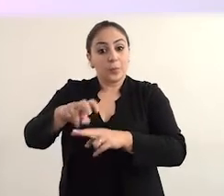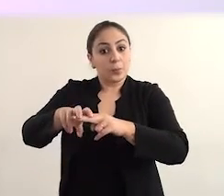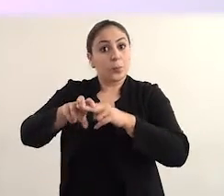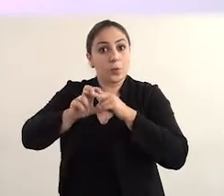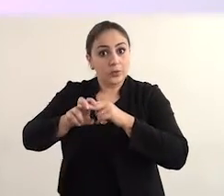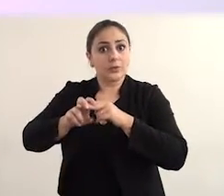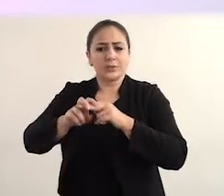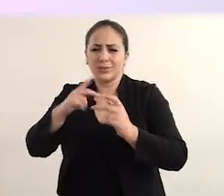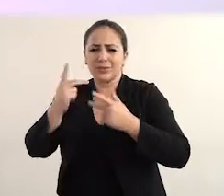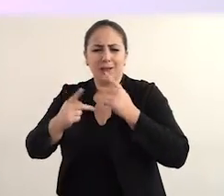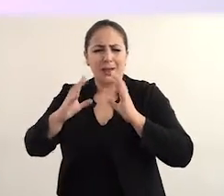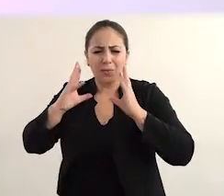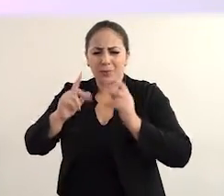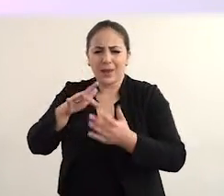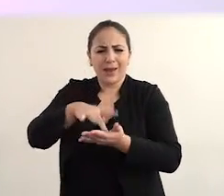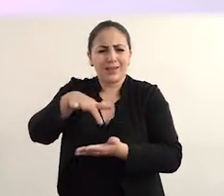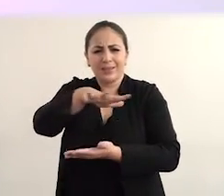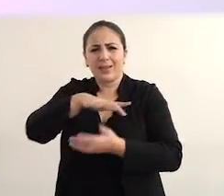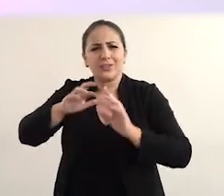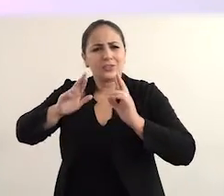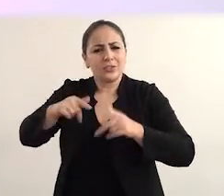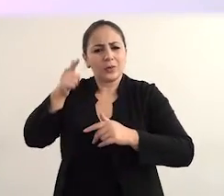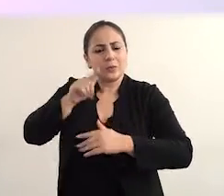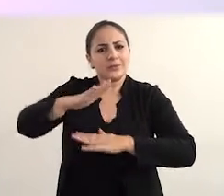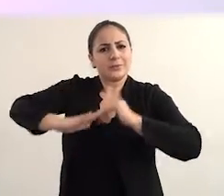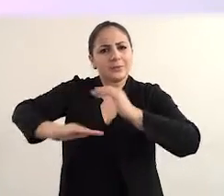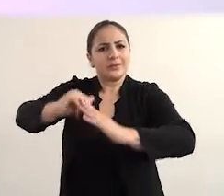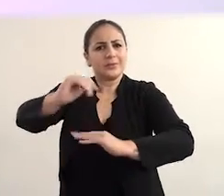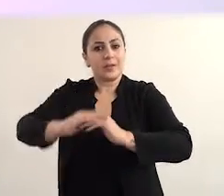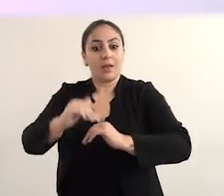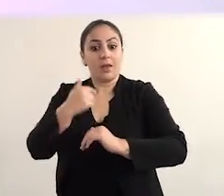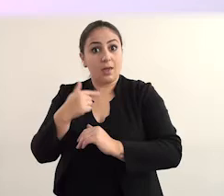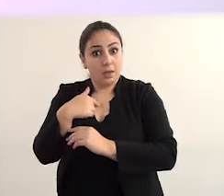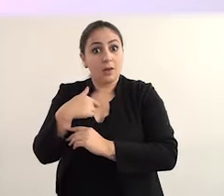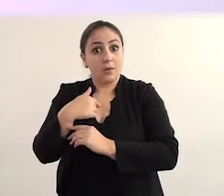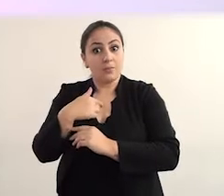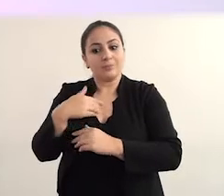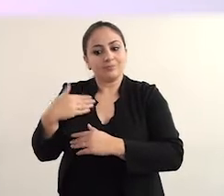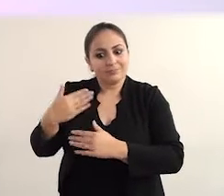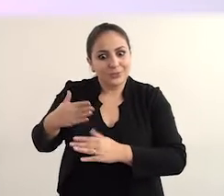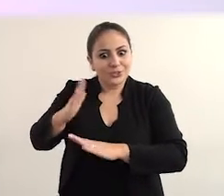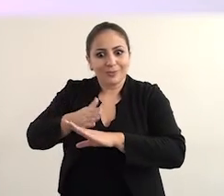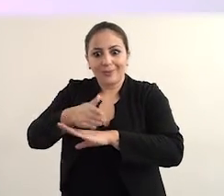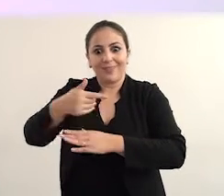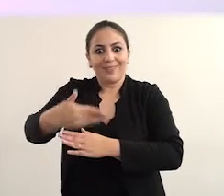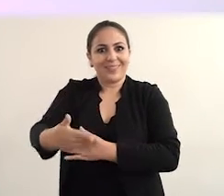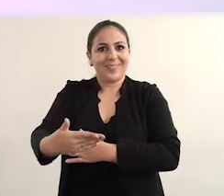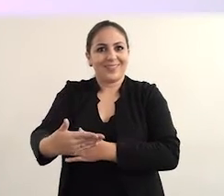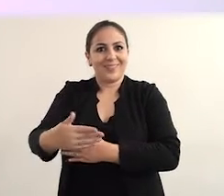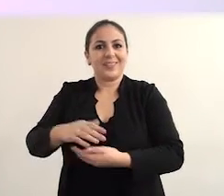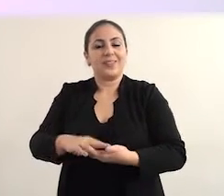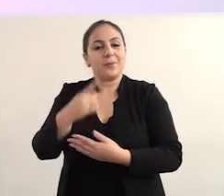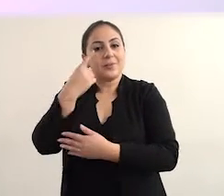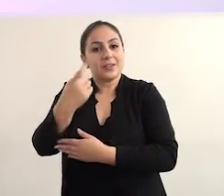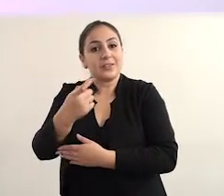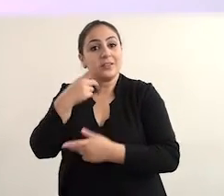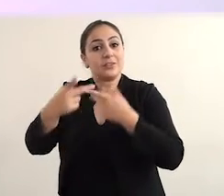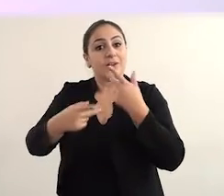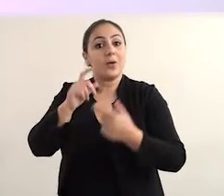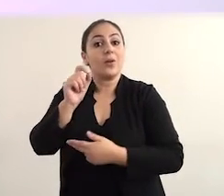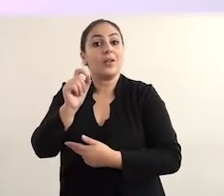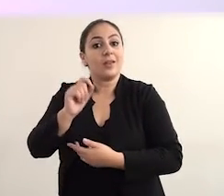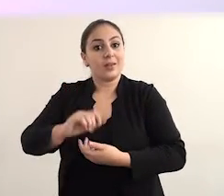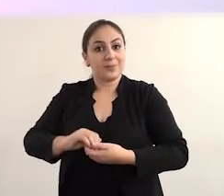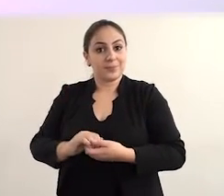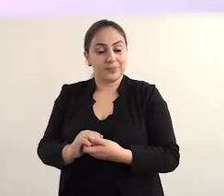sentido, é toda uma outra fase que vai se construindo. Então, eu fui passando por esta fase. Mas o interessante de dizer é